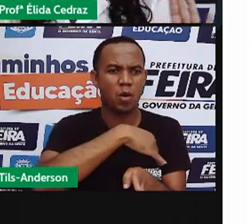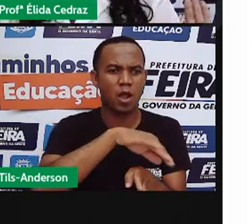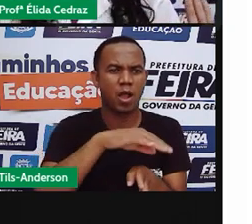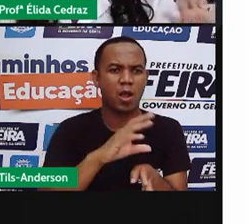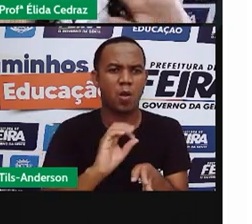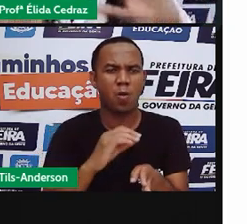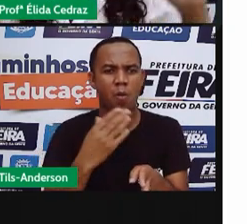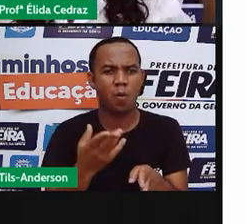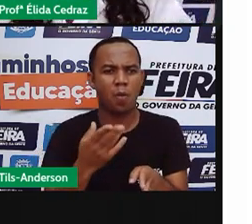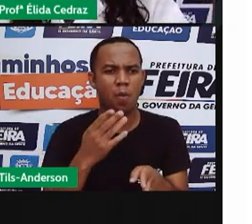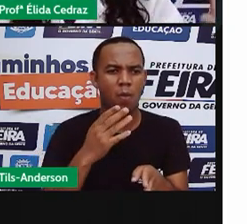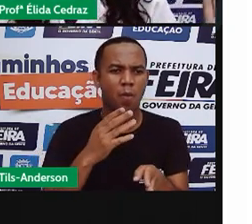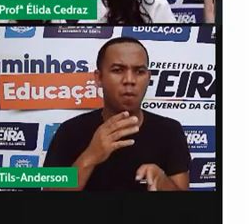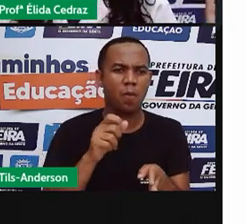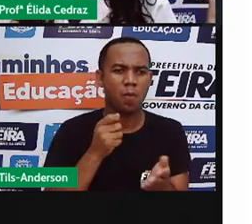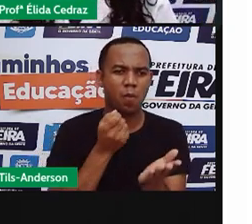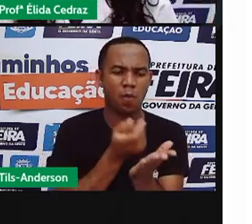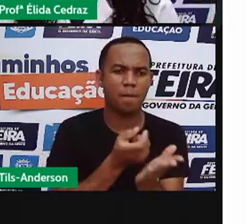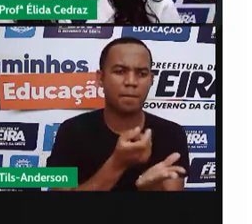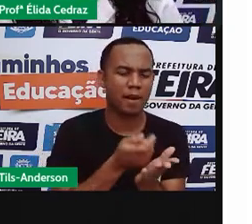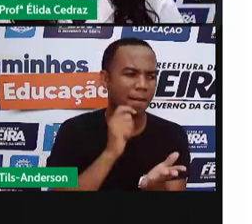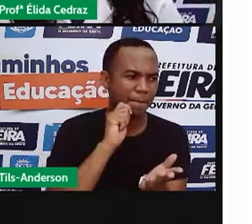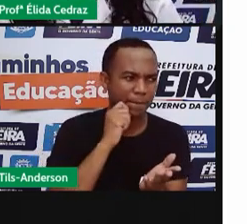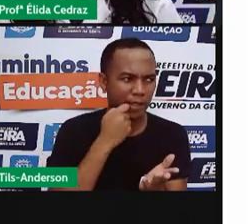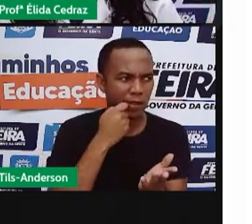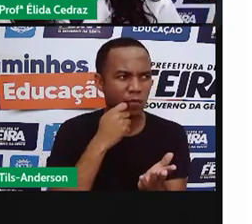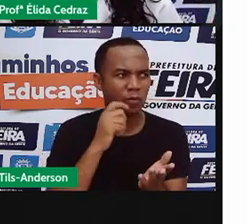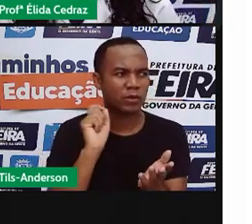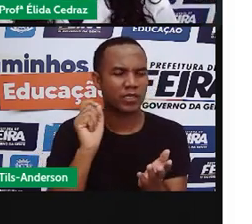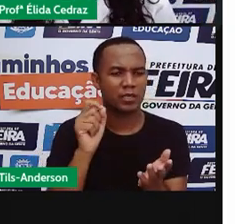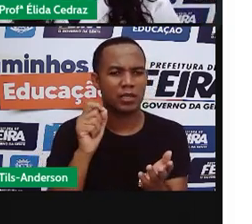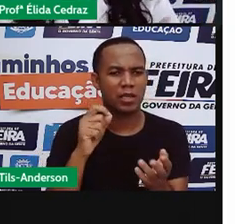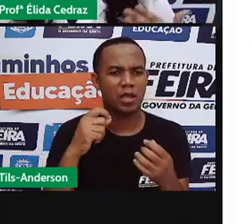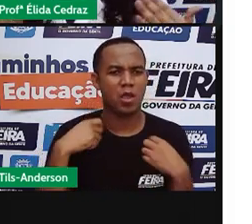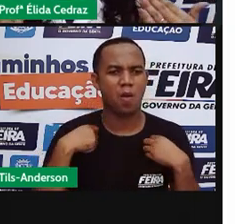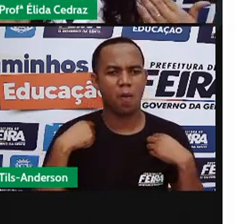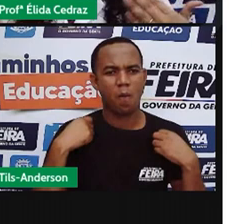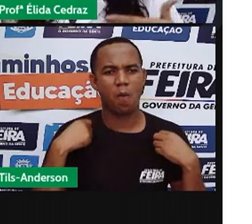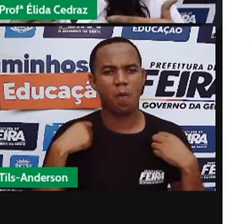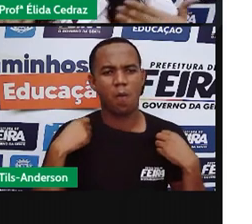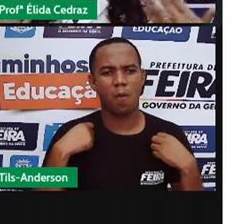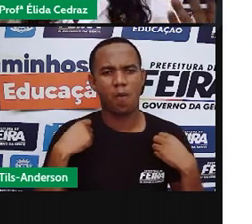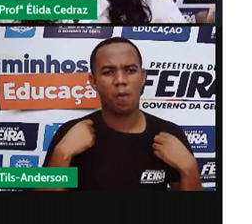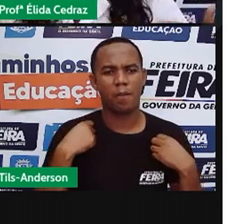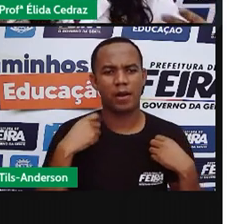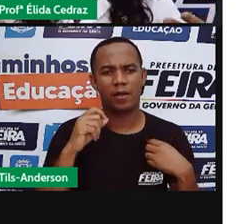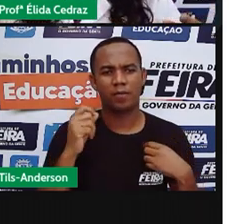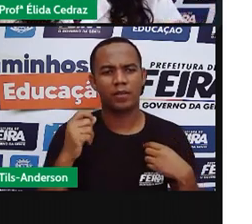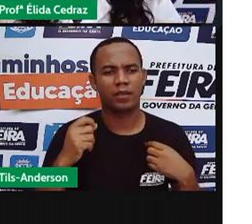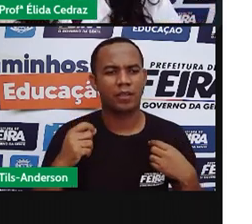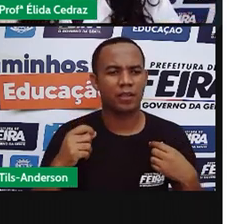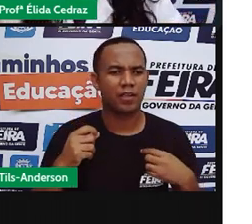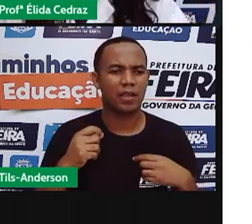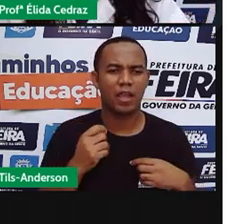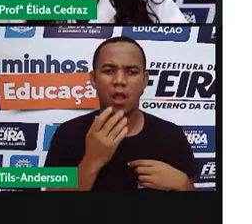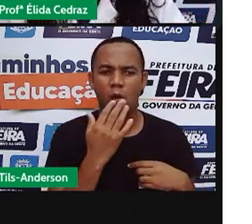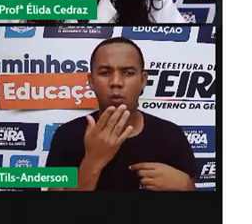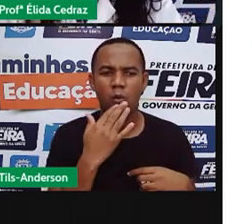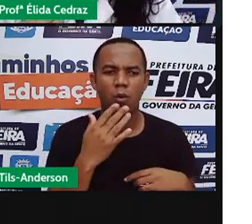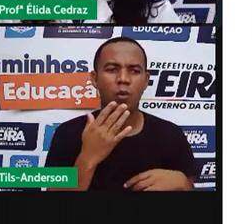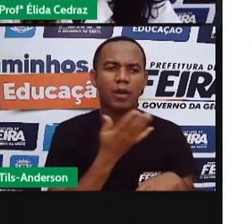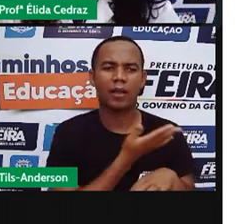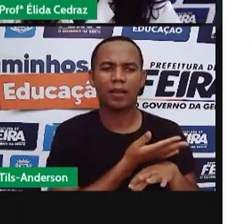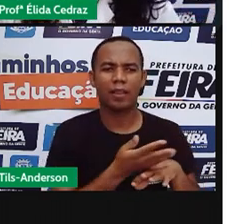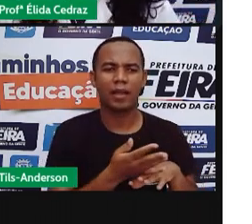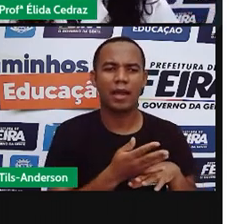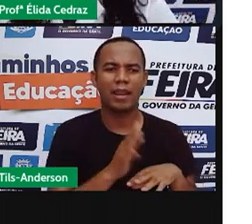lugar que o sol está quente? E você vai com a roupa clara, você acha que está mais fresco. Mas quando você vai